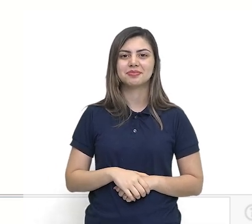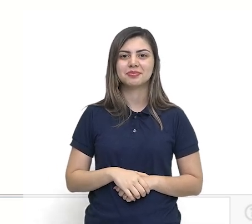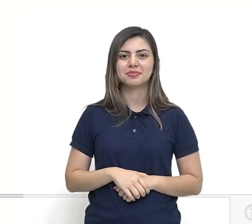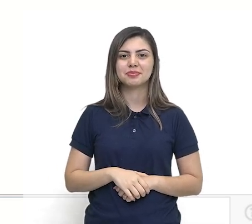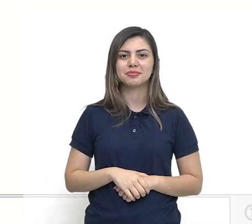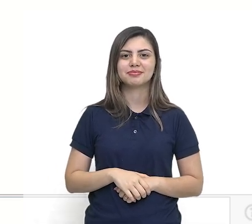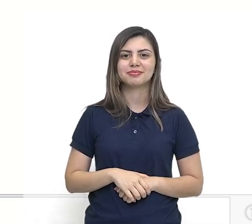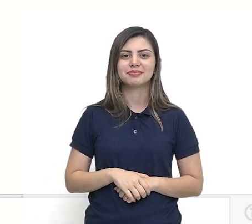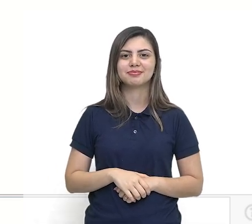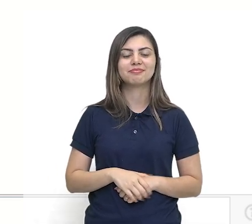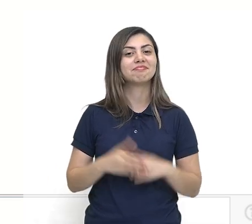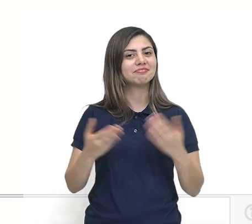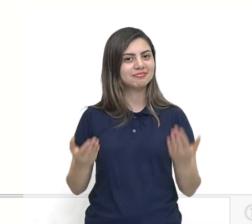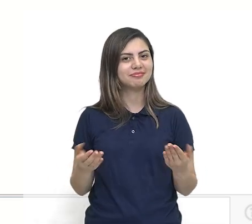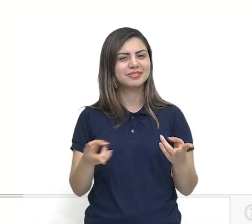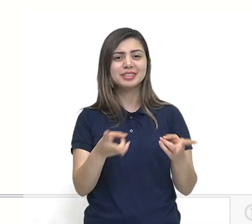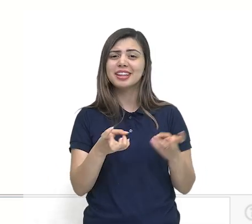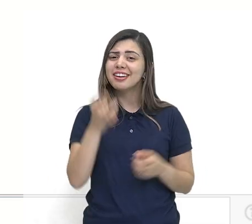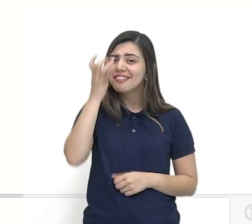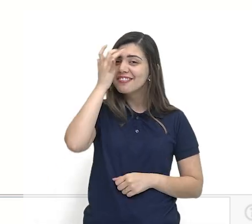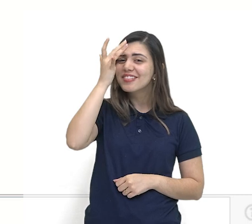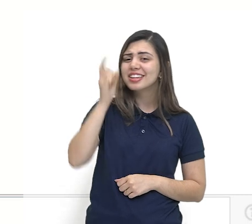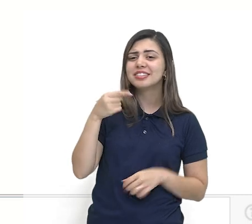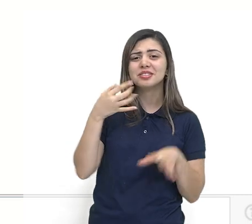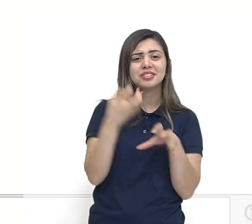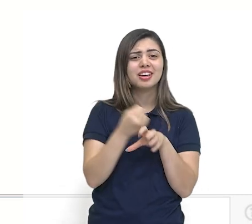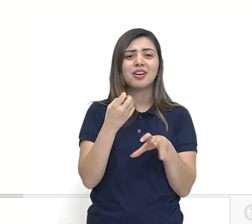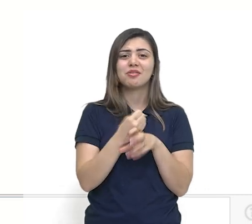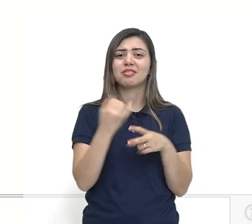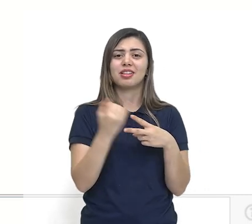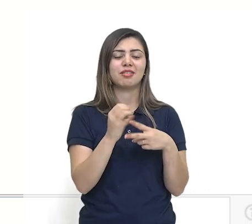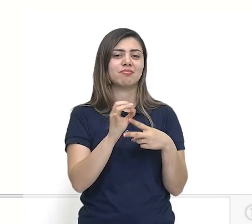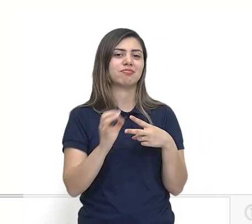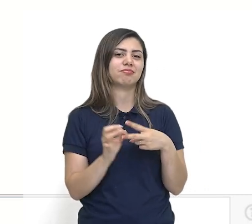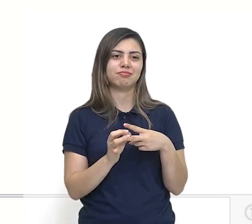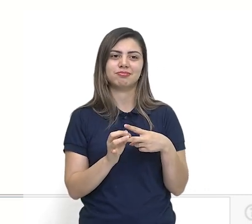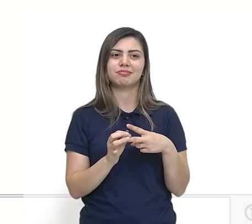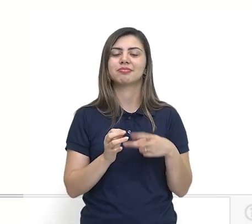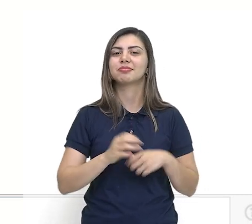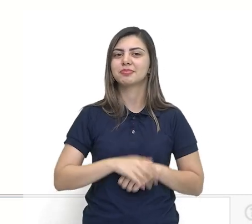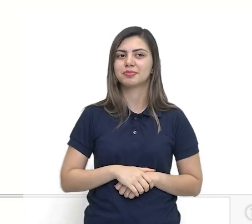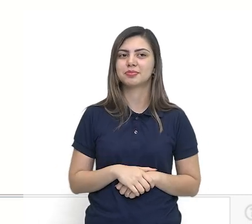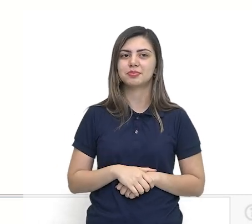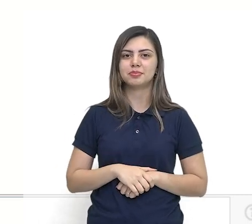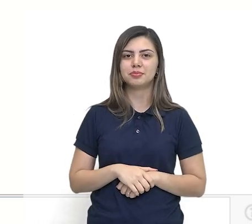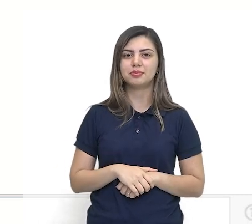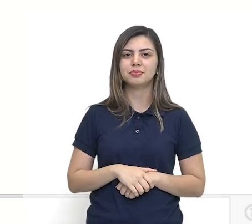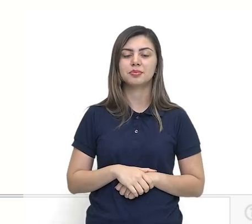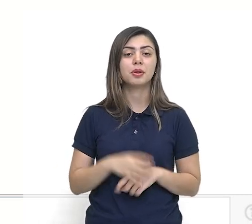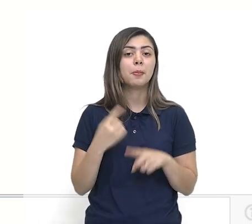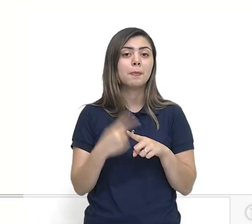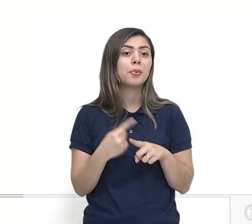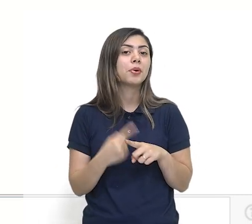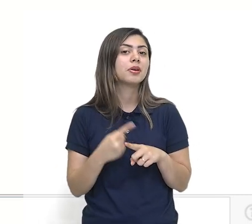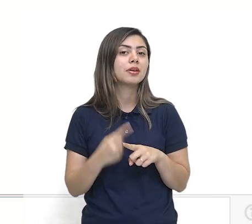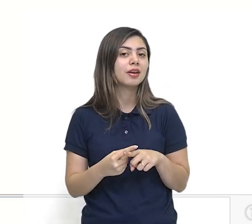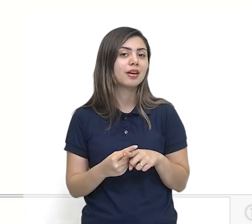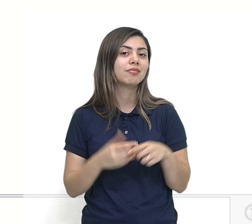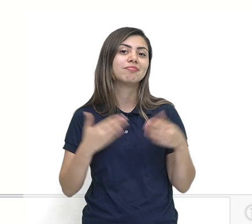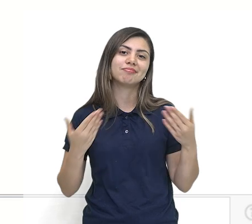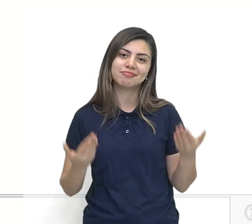perímetro, né, tamanho do lado de um polígono, porque nesse caso aqui, nós estamos